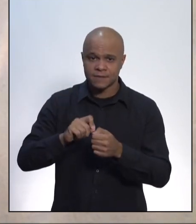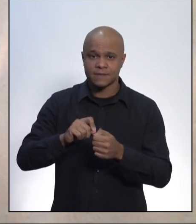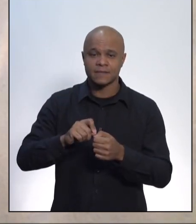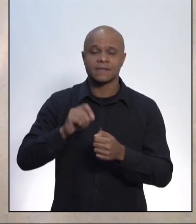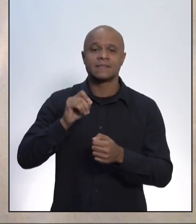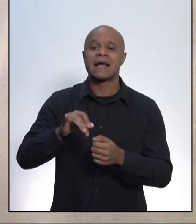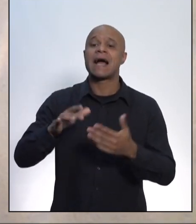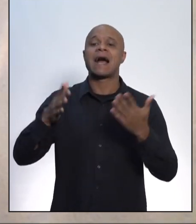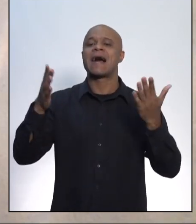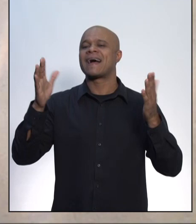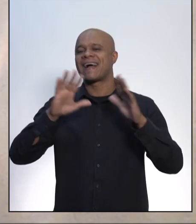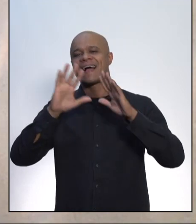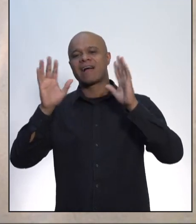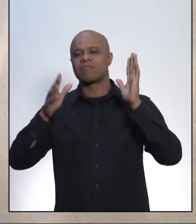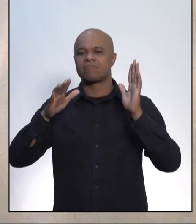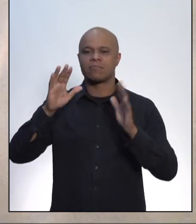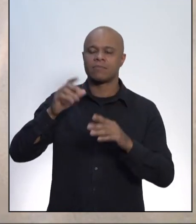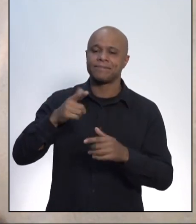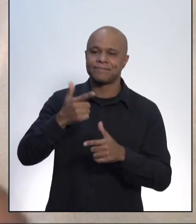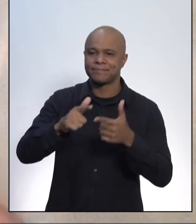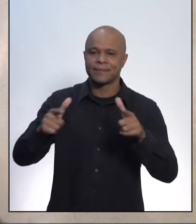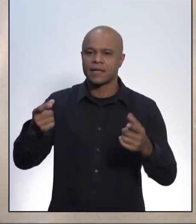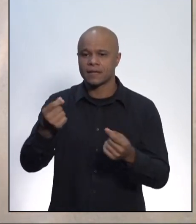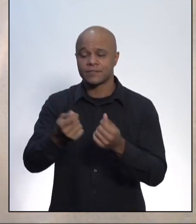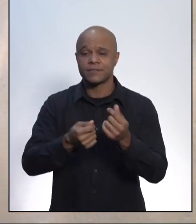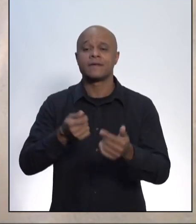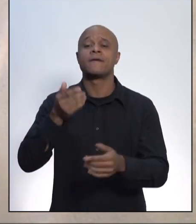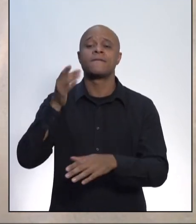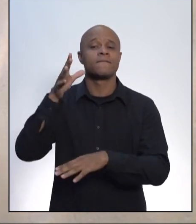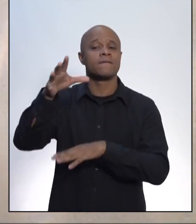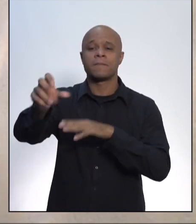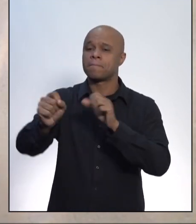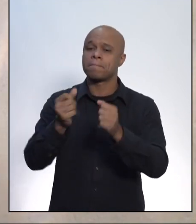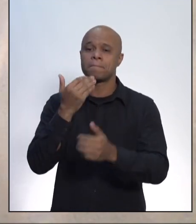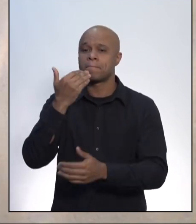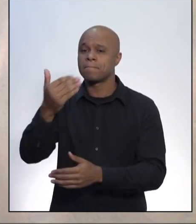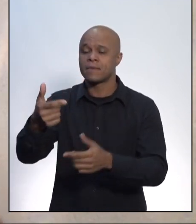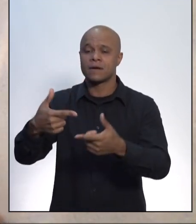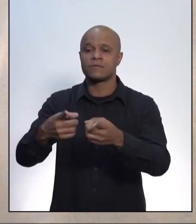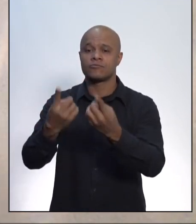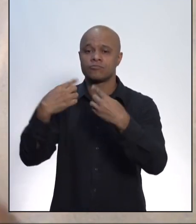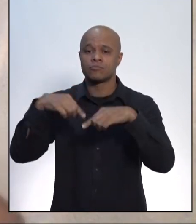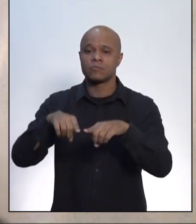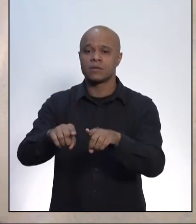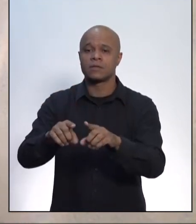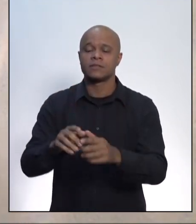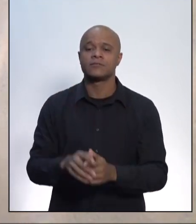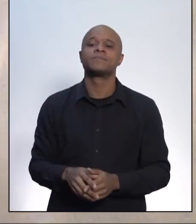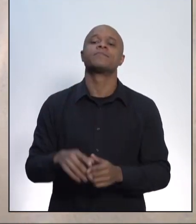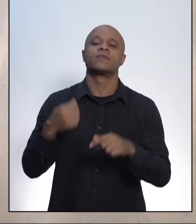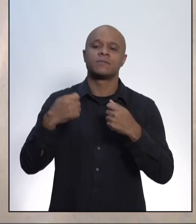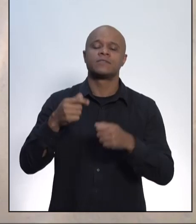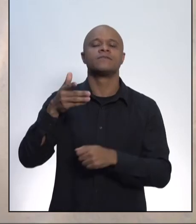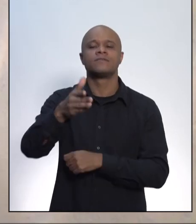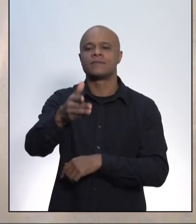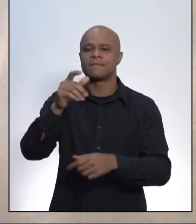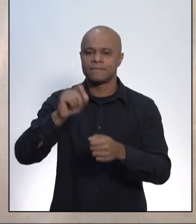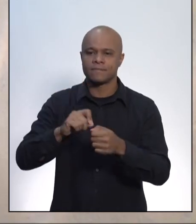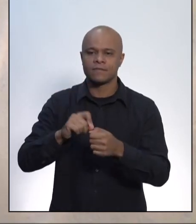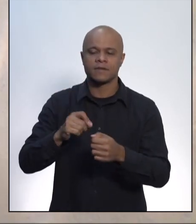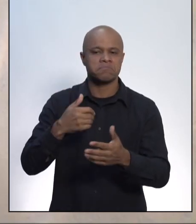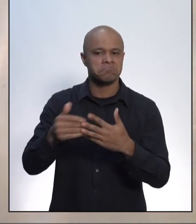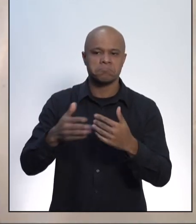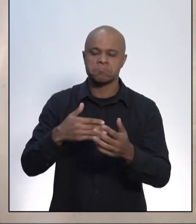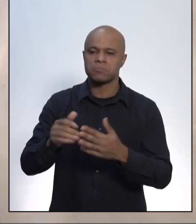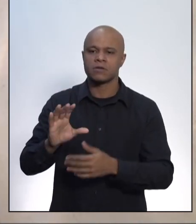Então, mas eu não tenho grana, vai atrás de quem tem, entendeu? Eu preciso, vai fazer, faça.